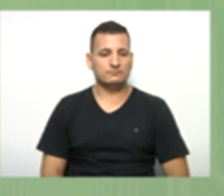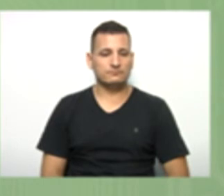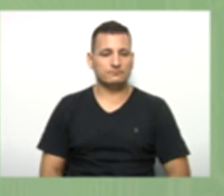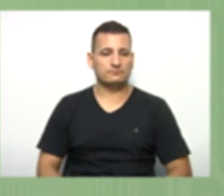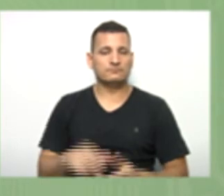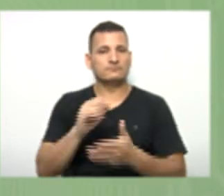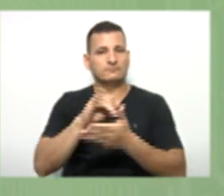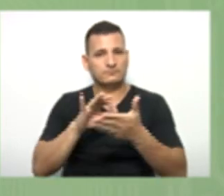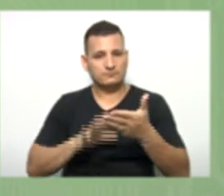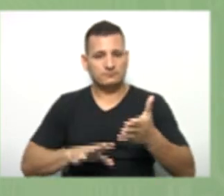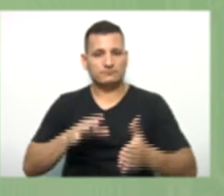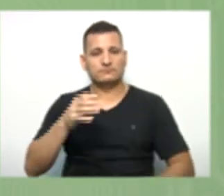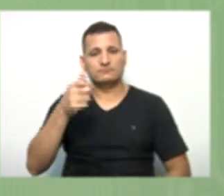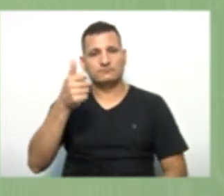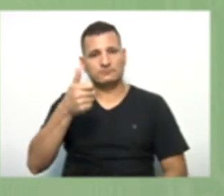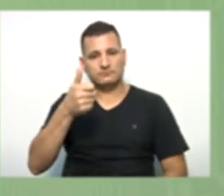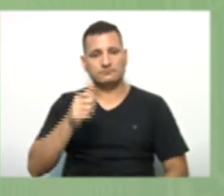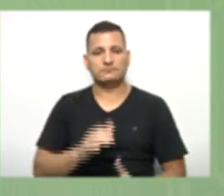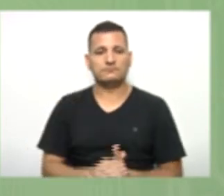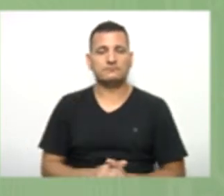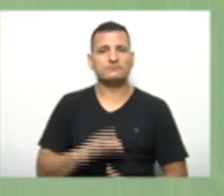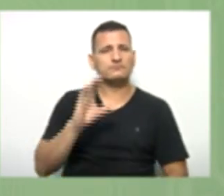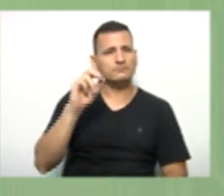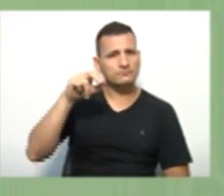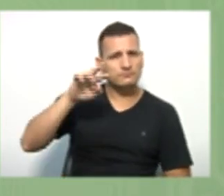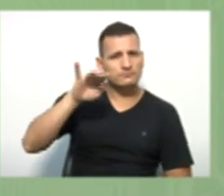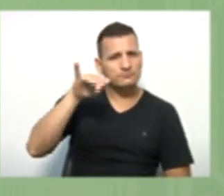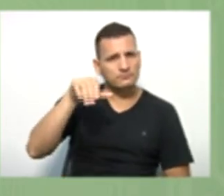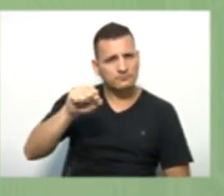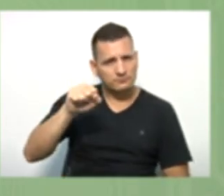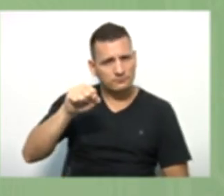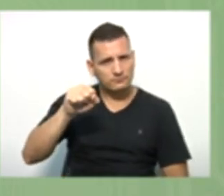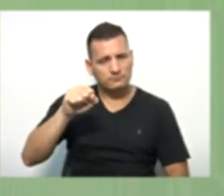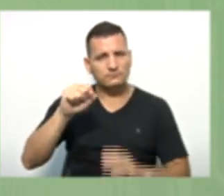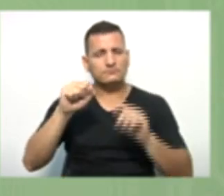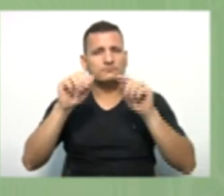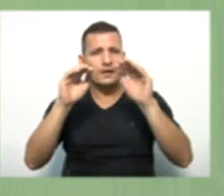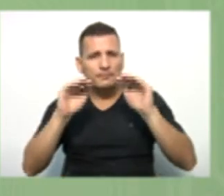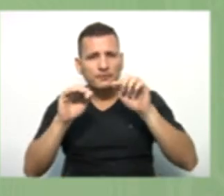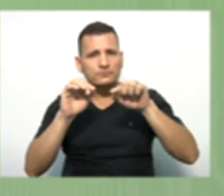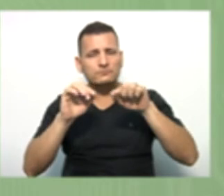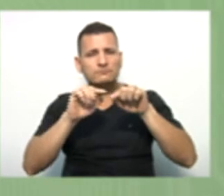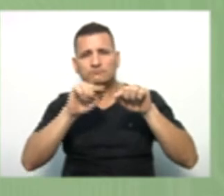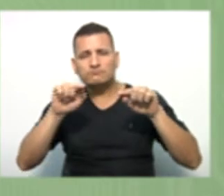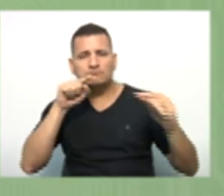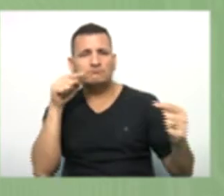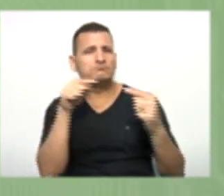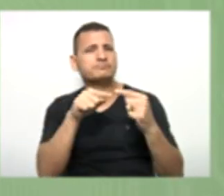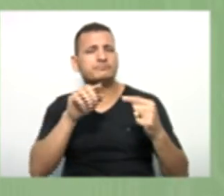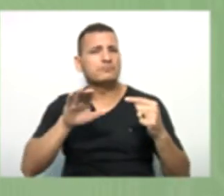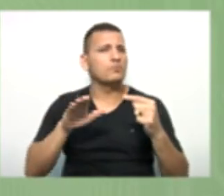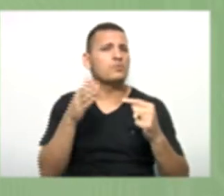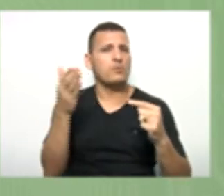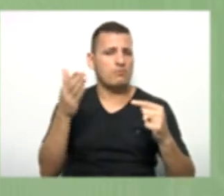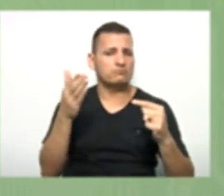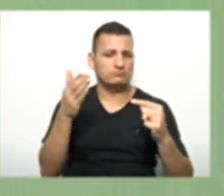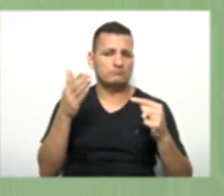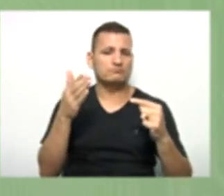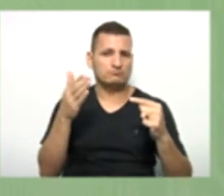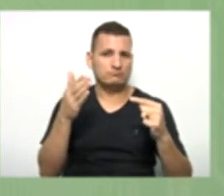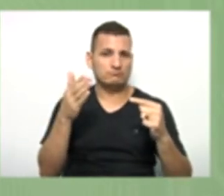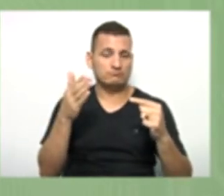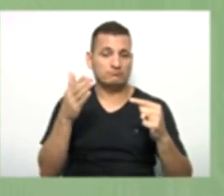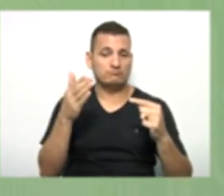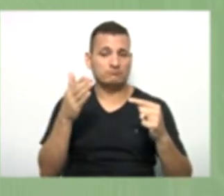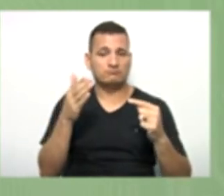Atividade 1. As contas contábeis abaixo se enquadram em uma das opções disponíveis. Assinale cada uma e